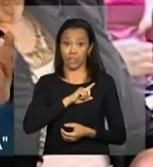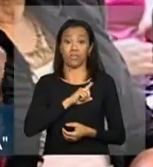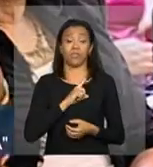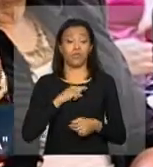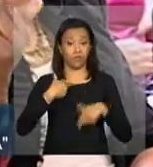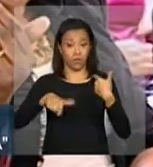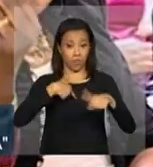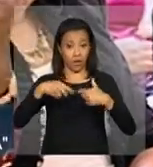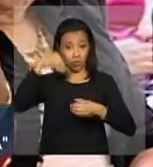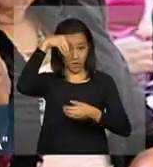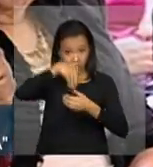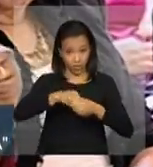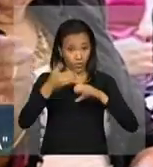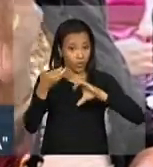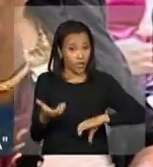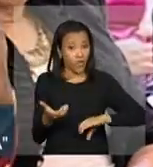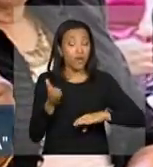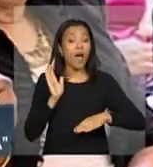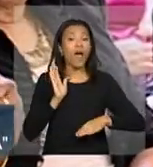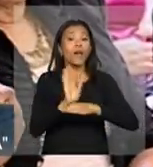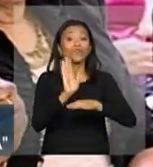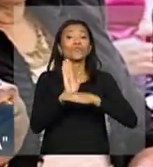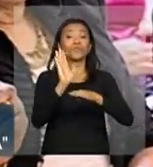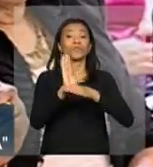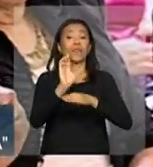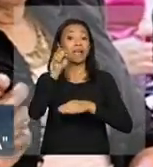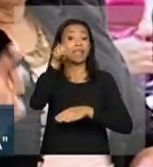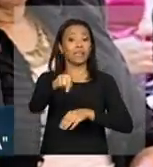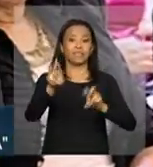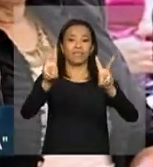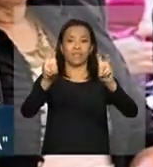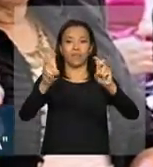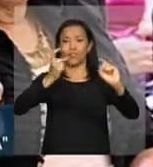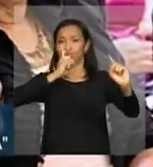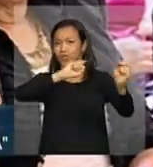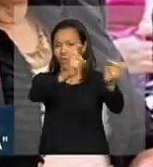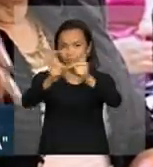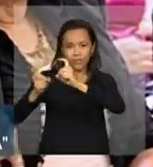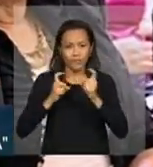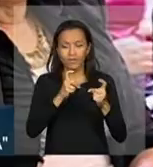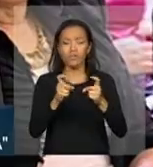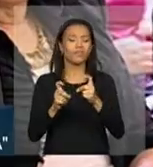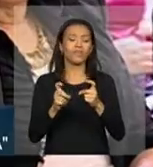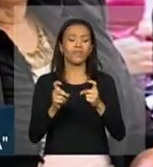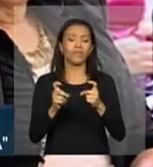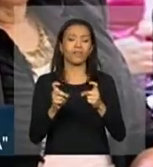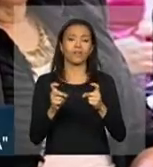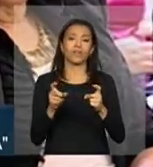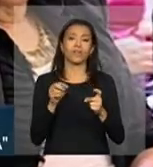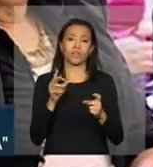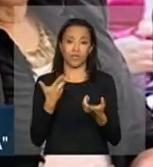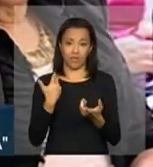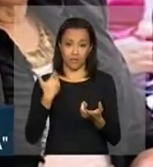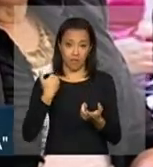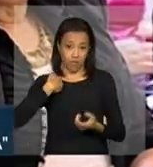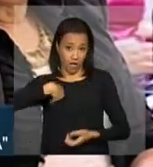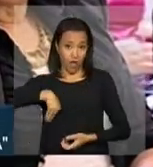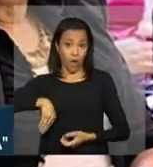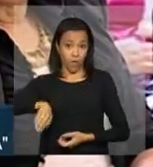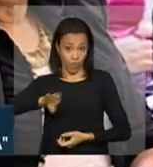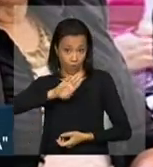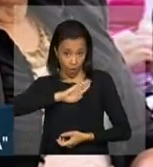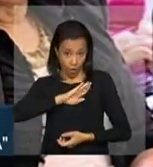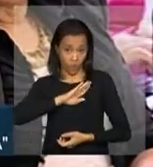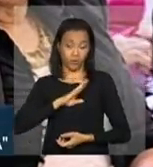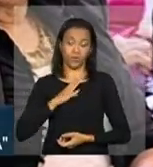parlamentares, ajudarmos mais nesse debate, na medida em que o nosso